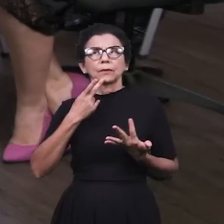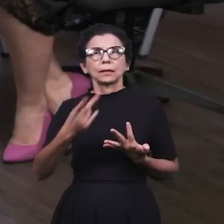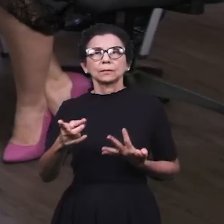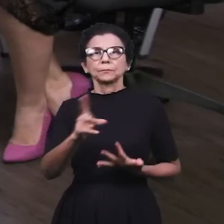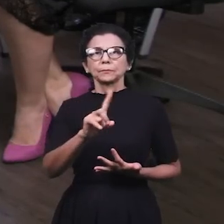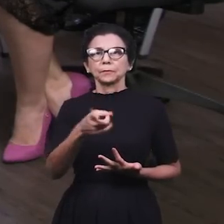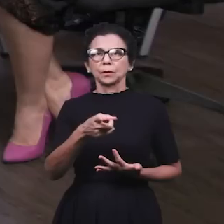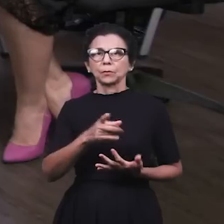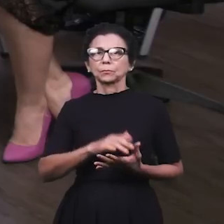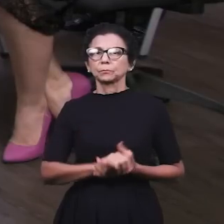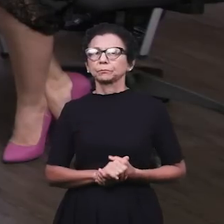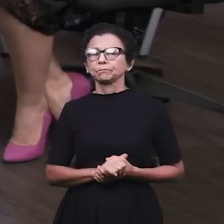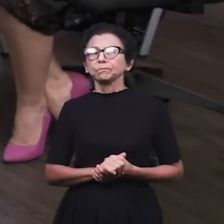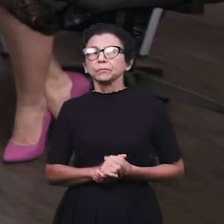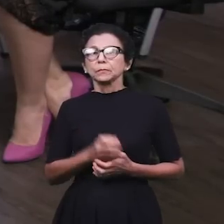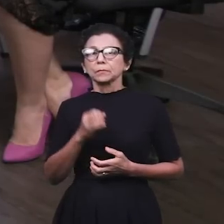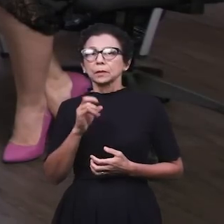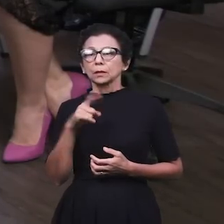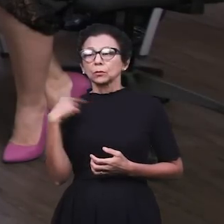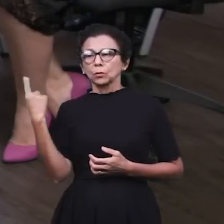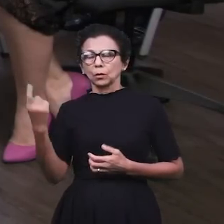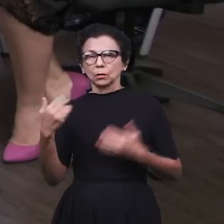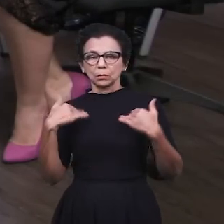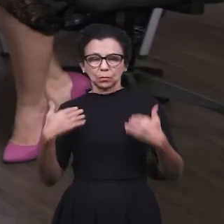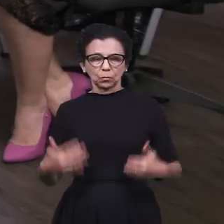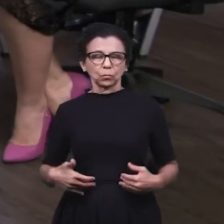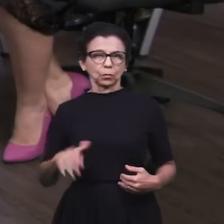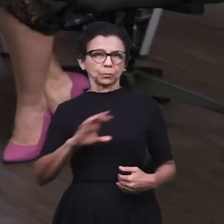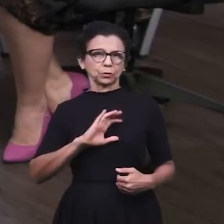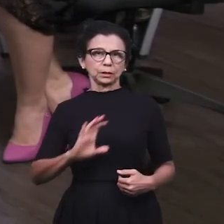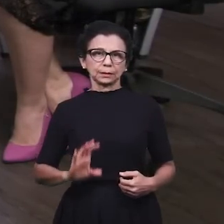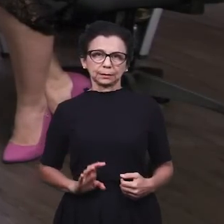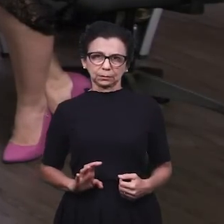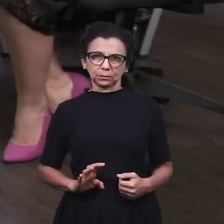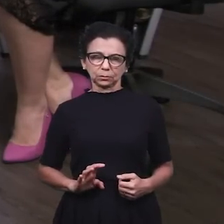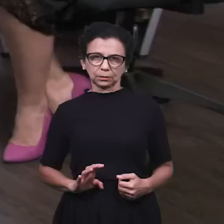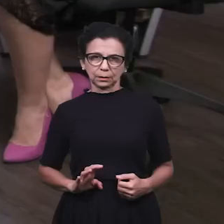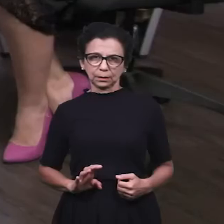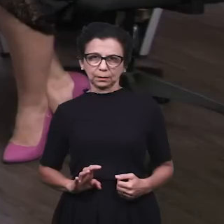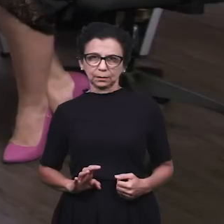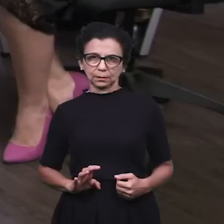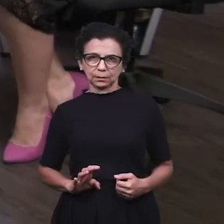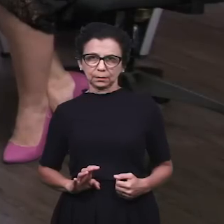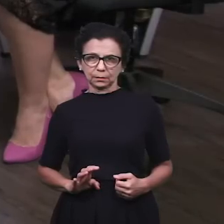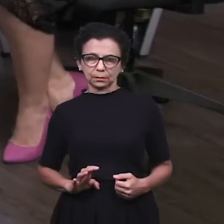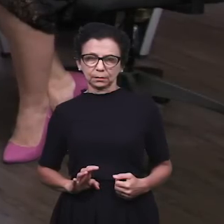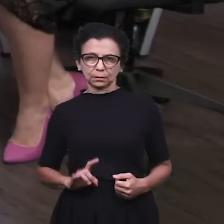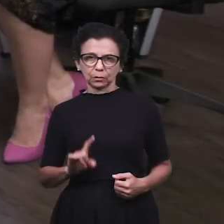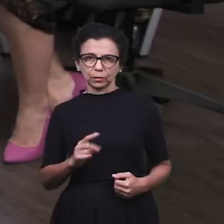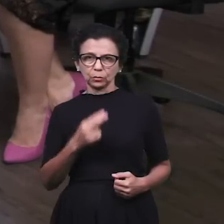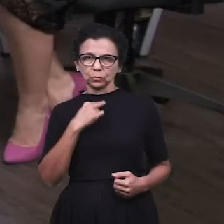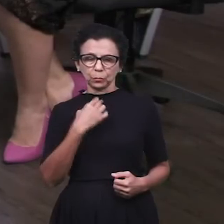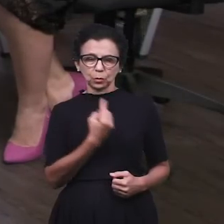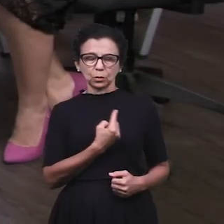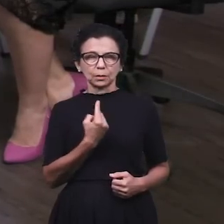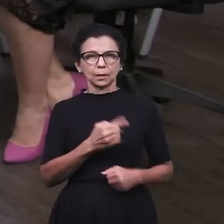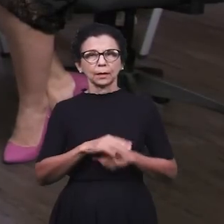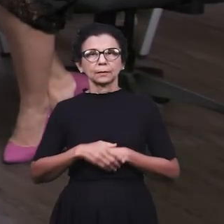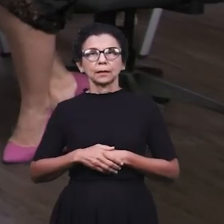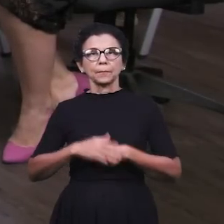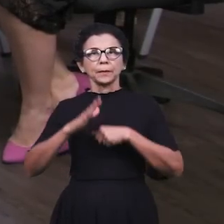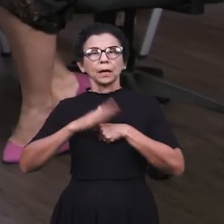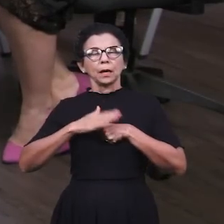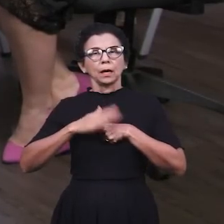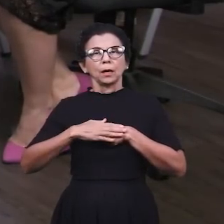Porque nós somos corpo. E se nós somos corpo, então eu não sou sozinho. Eu tenho o dom, eu mesmo interpreto, eu mesmo entendo, eu mesmo